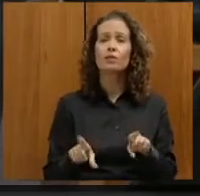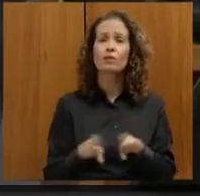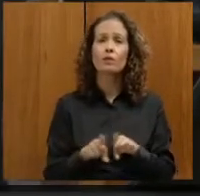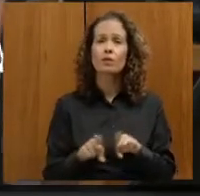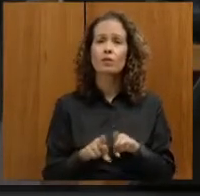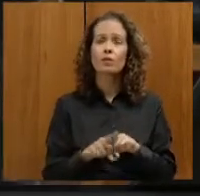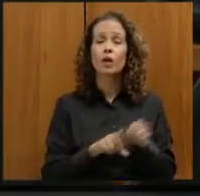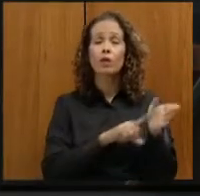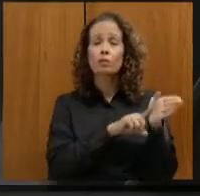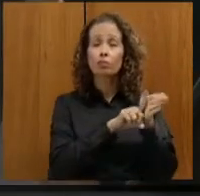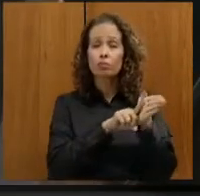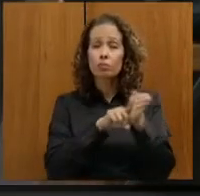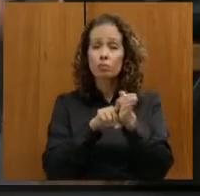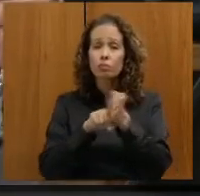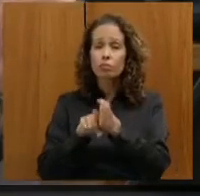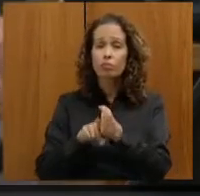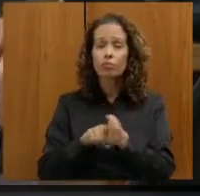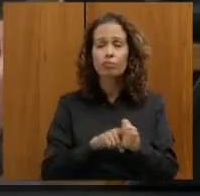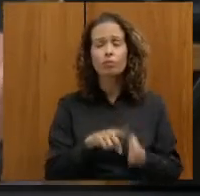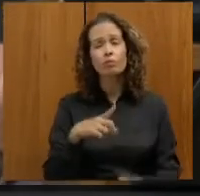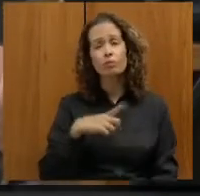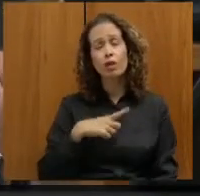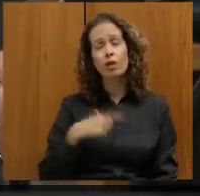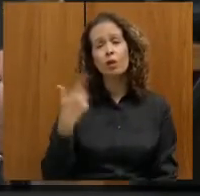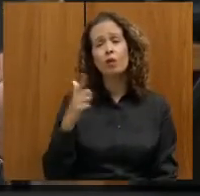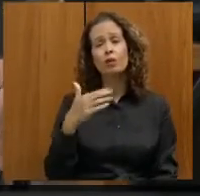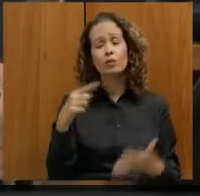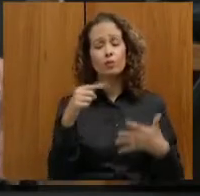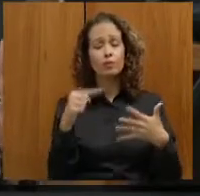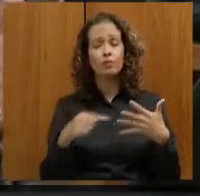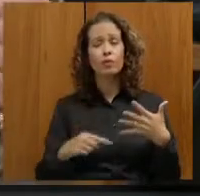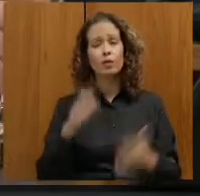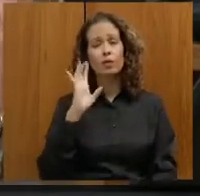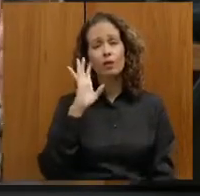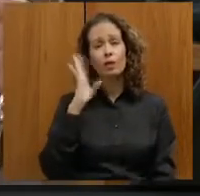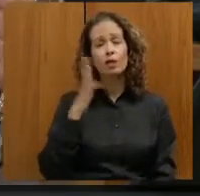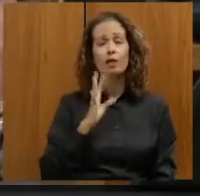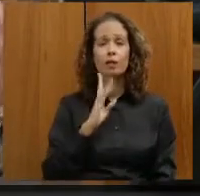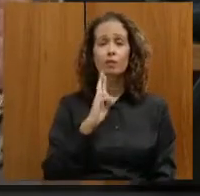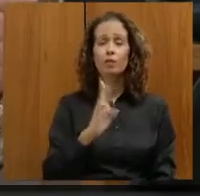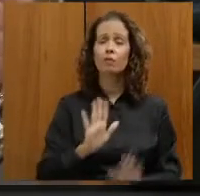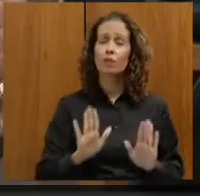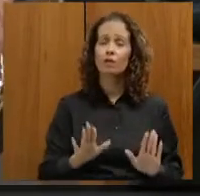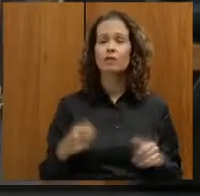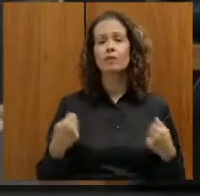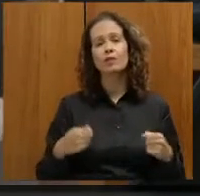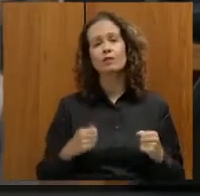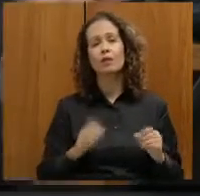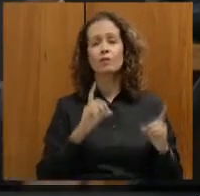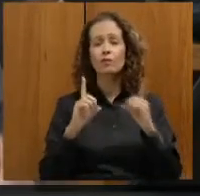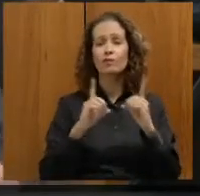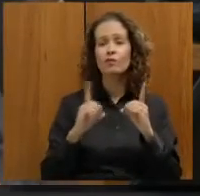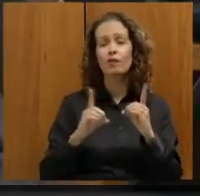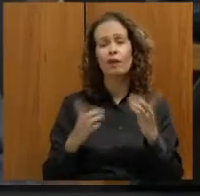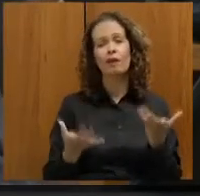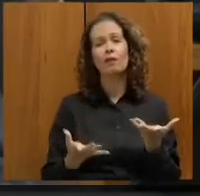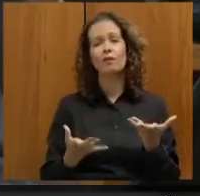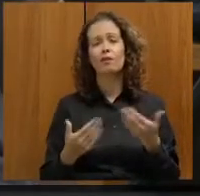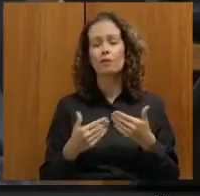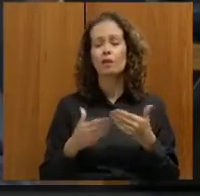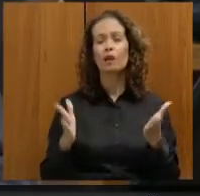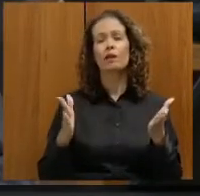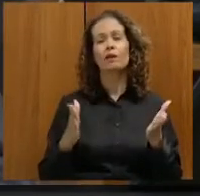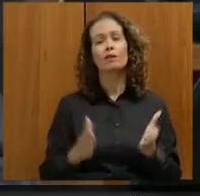pesquisado e tem outros caminhos mas nós precisamos de um diálogo Franco aberto e o governador não